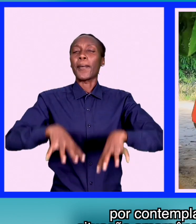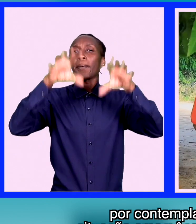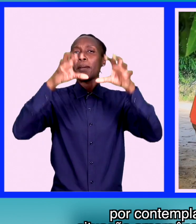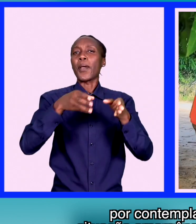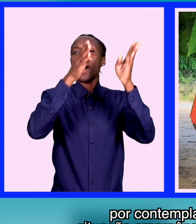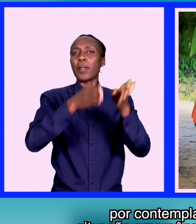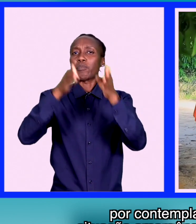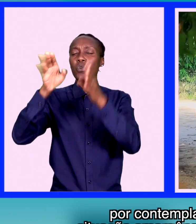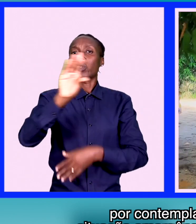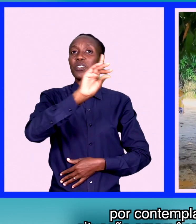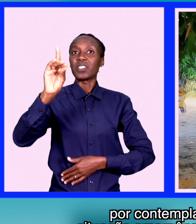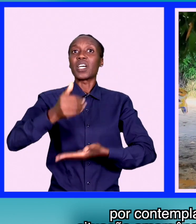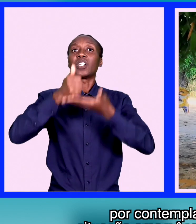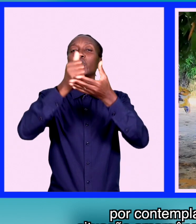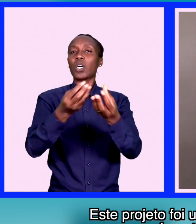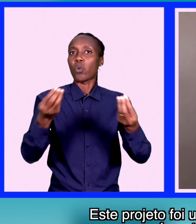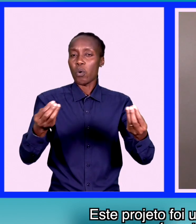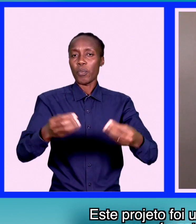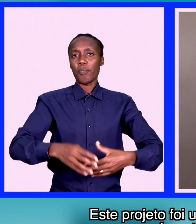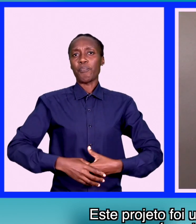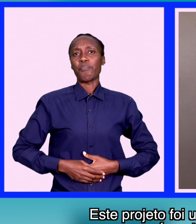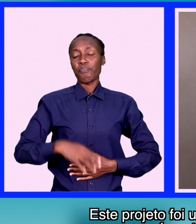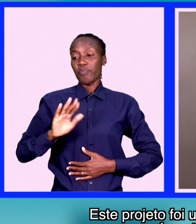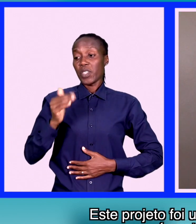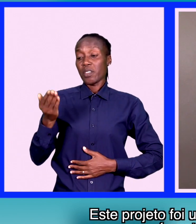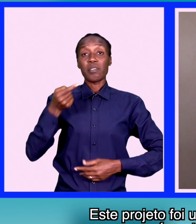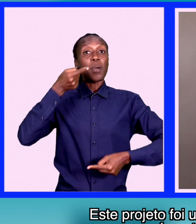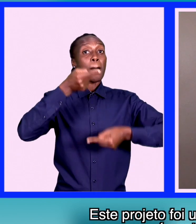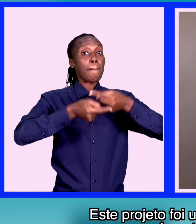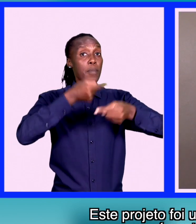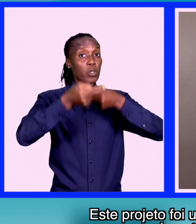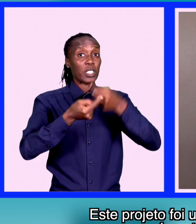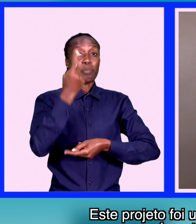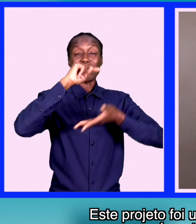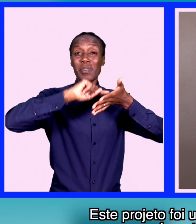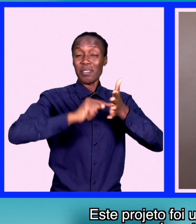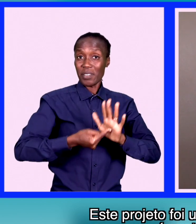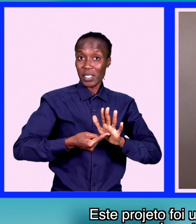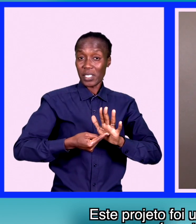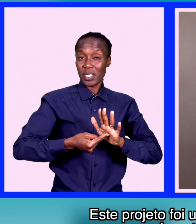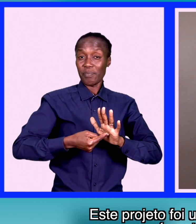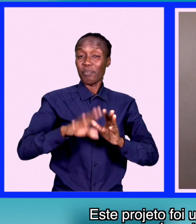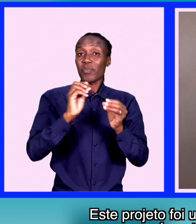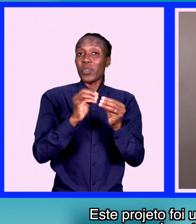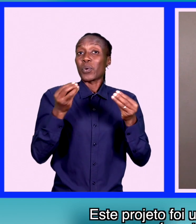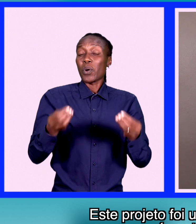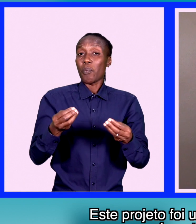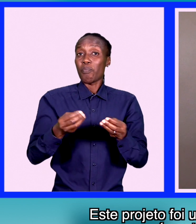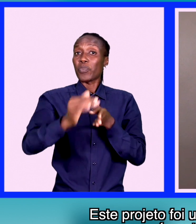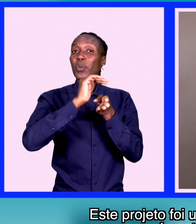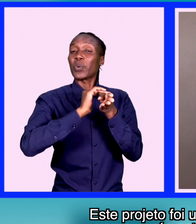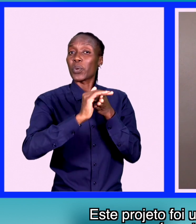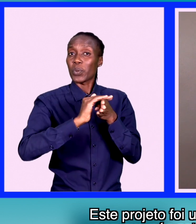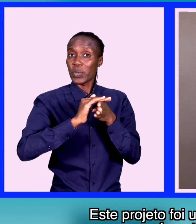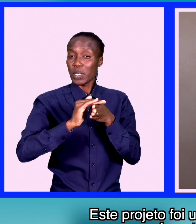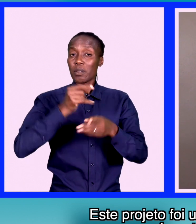emergência para as pessoas com deficiência. Este projeto foi um projeto inovador. Pela primeira vez que nós